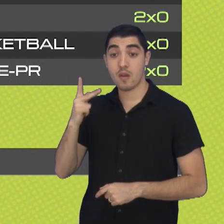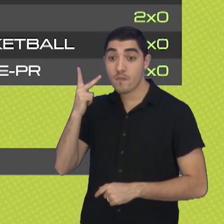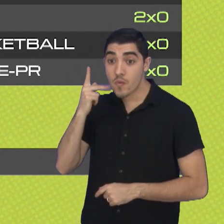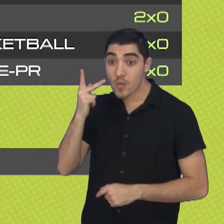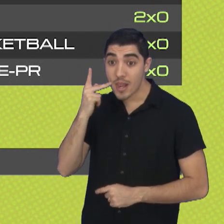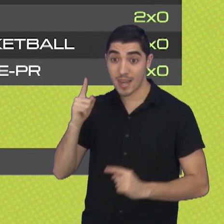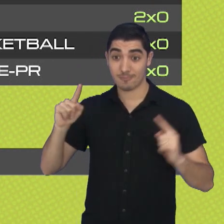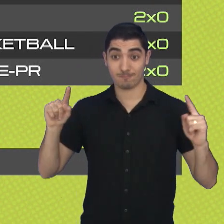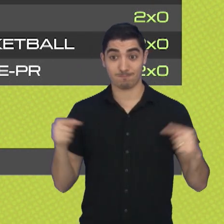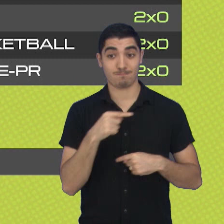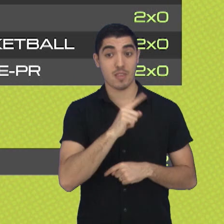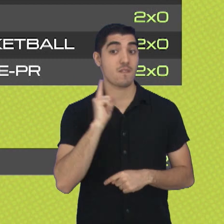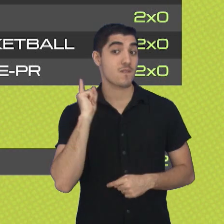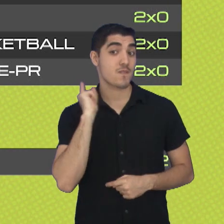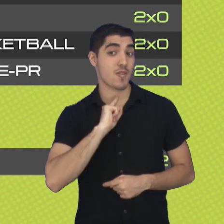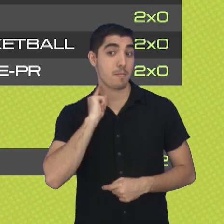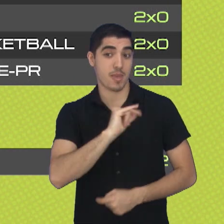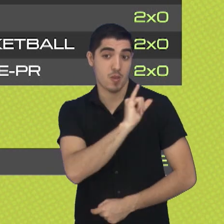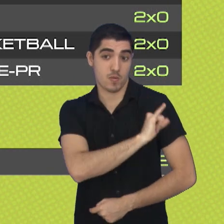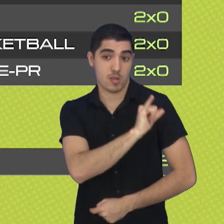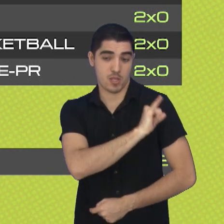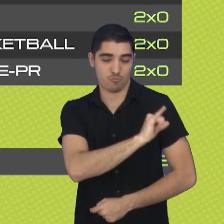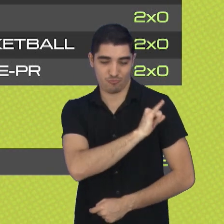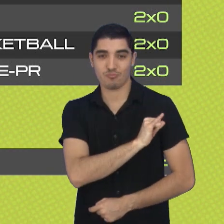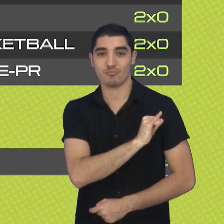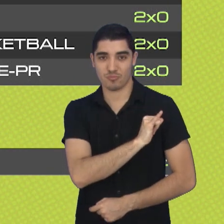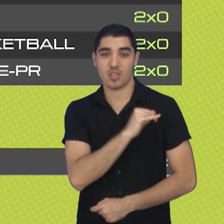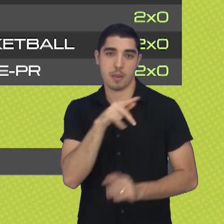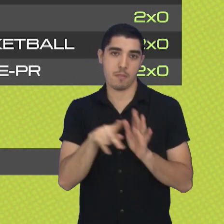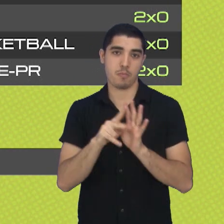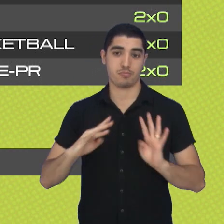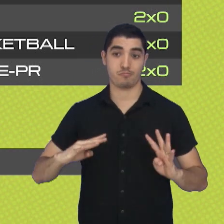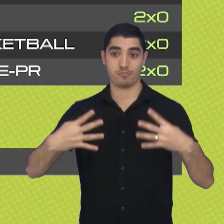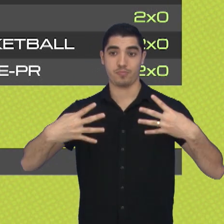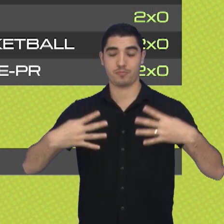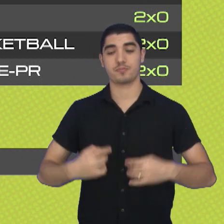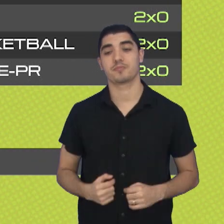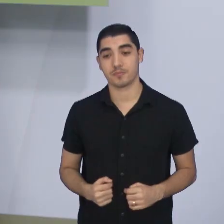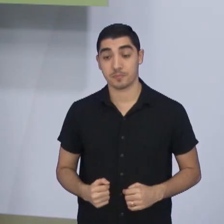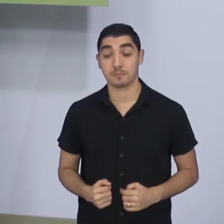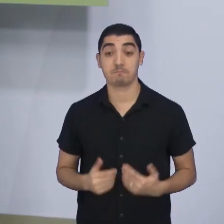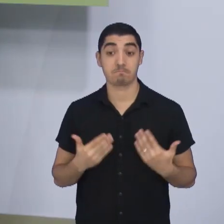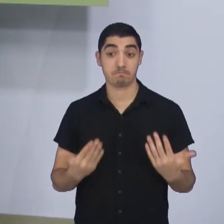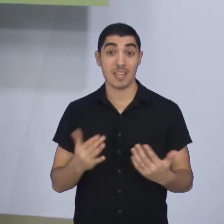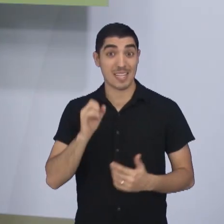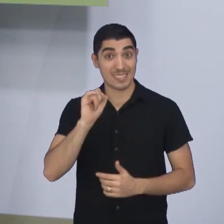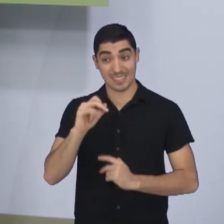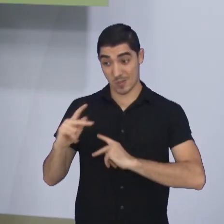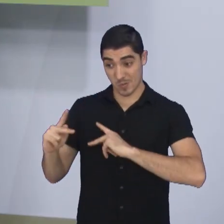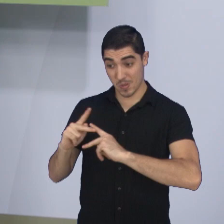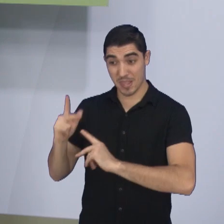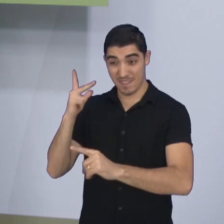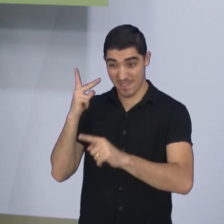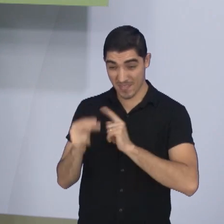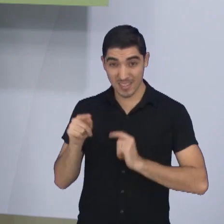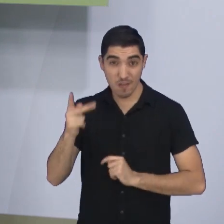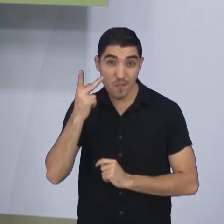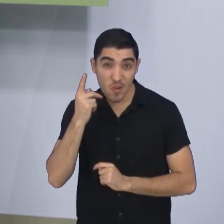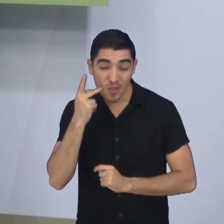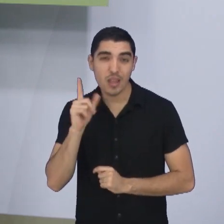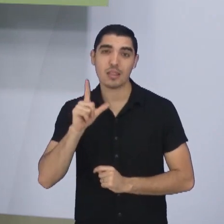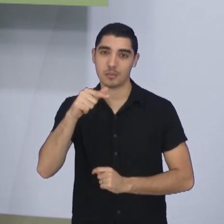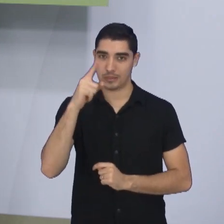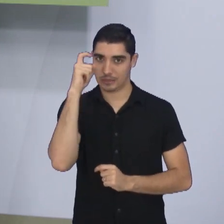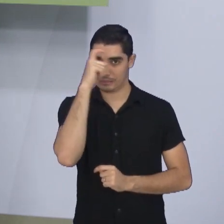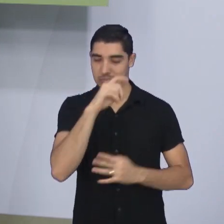na próxima fase, a fase de quartas de final do NBB, Brunão. Se São José passasse pelo Fortaleza, também seria uma pedreira